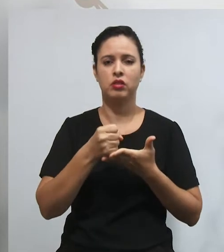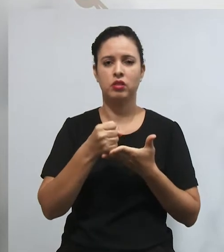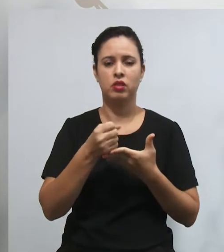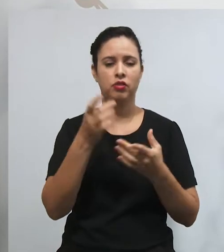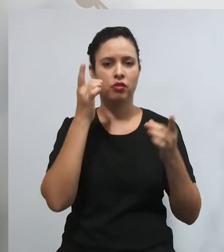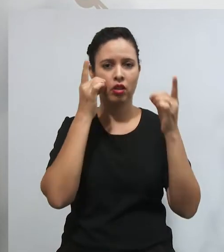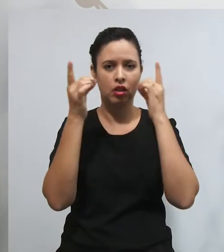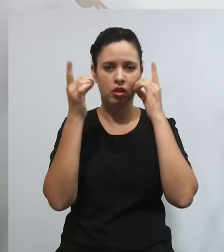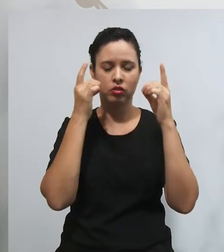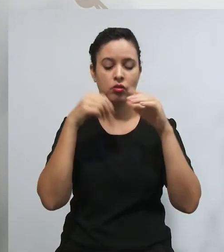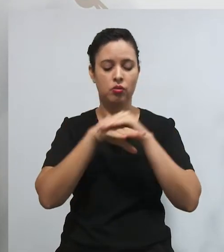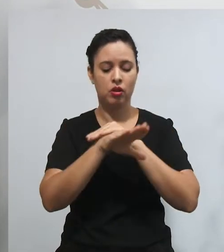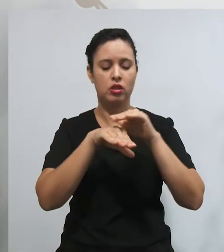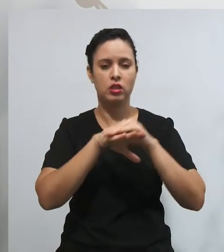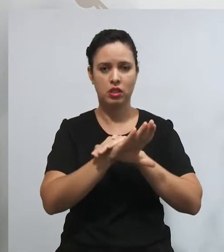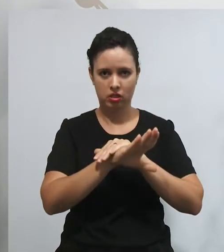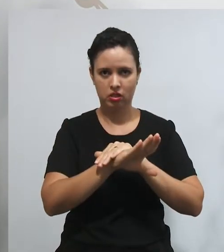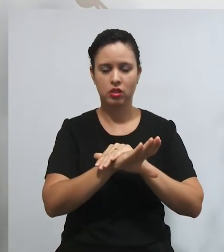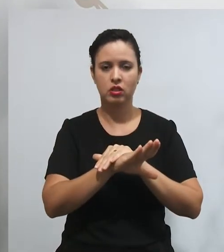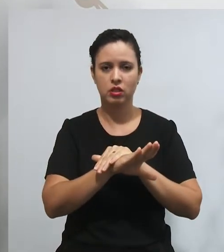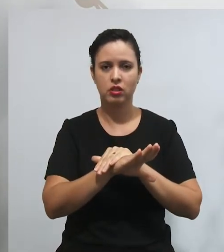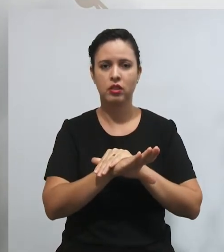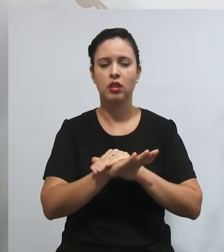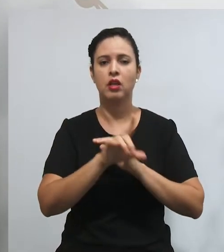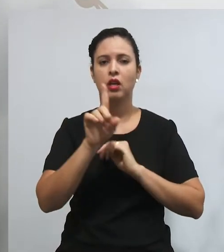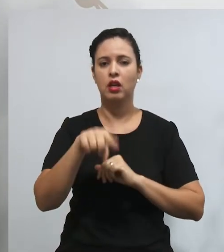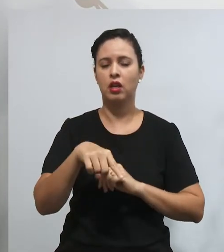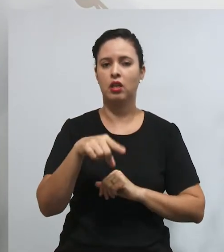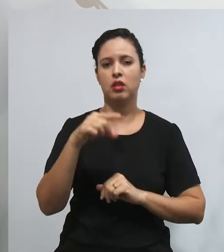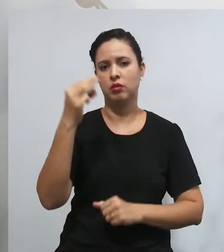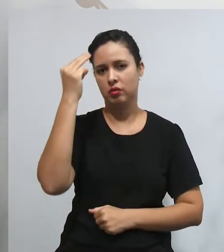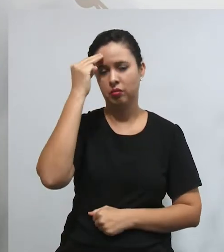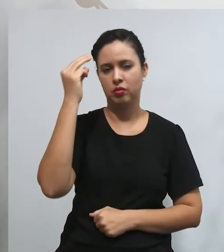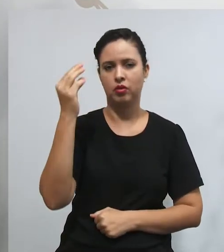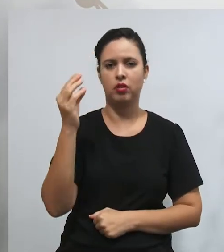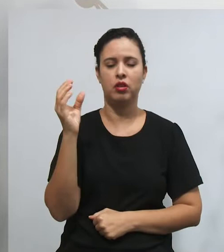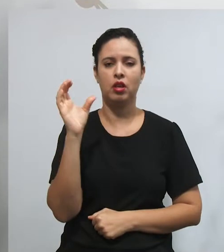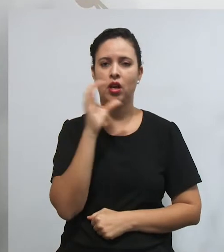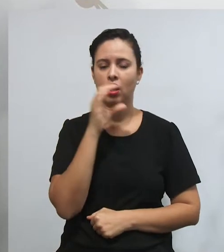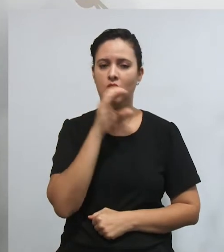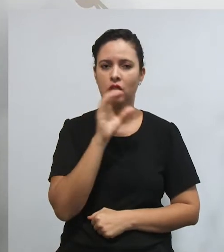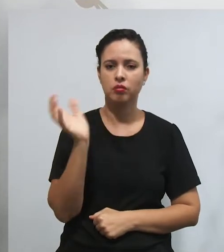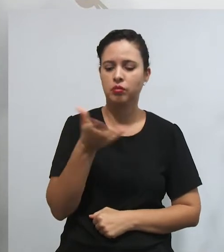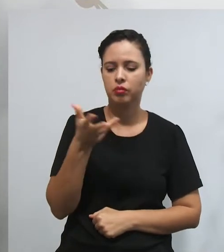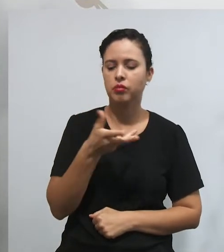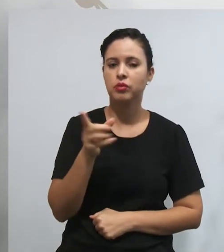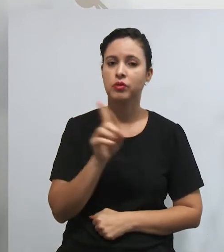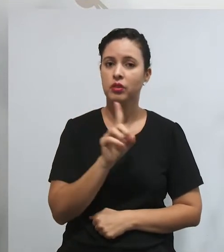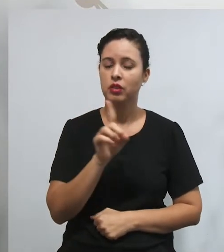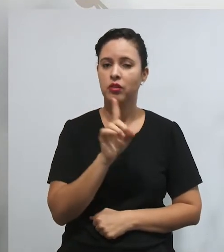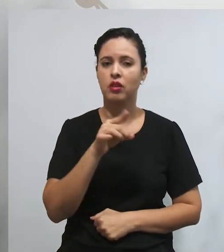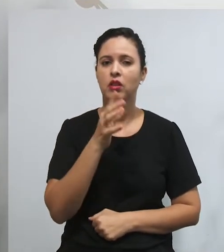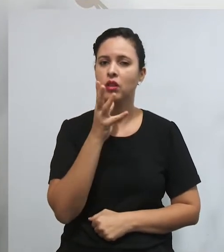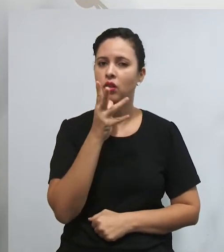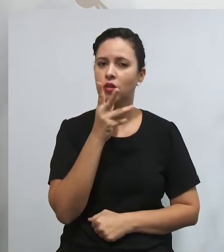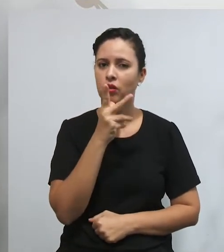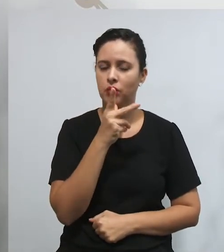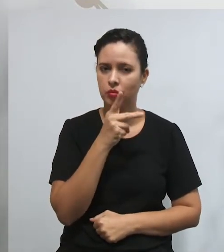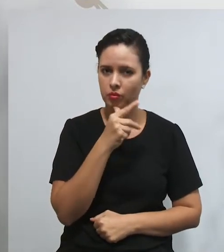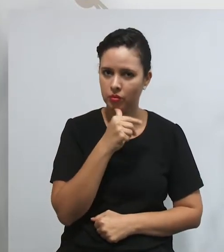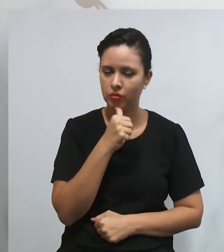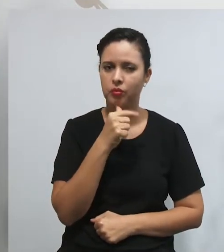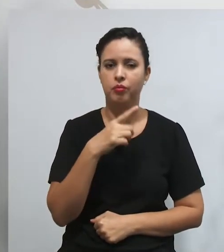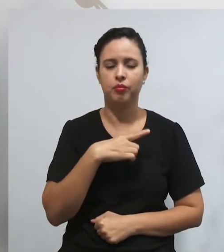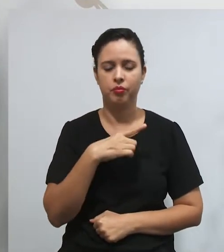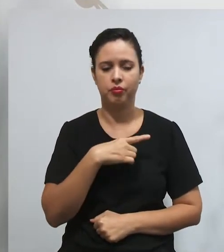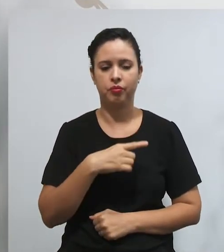forma permanente, tá? Sendo que não é uma memória tão rápida, tá? Ela é uma memória um pouco mais lenta do que a memória principal que a gente vai